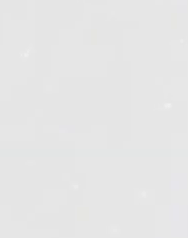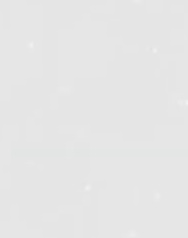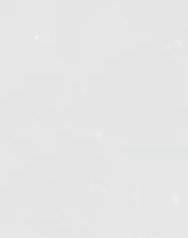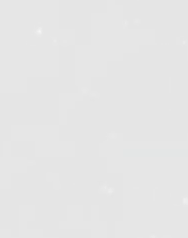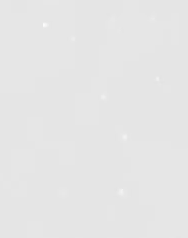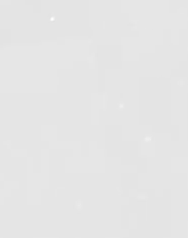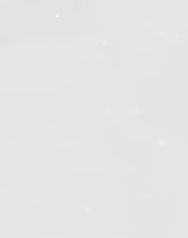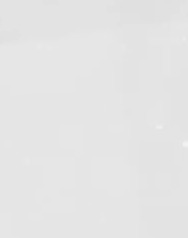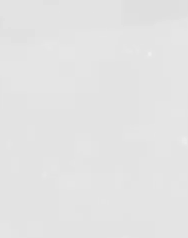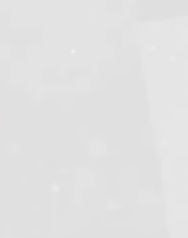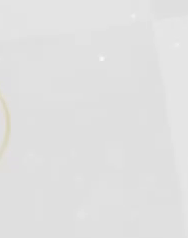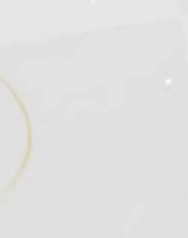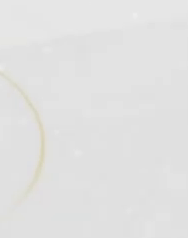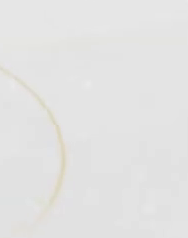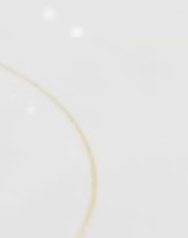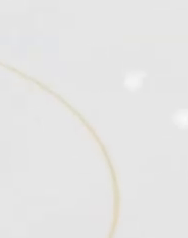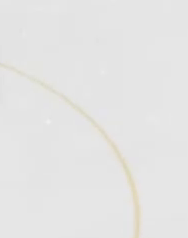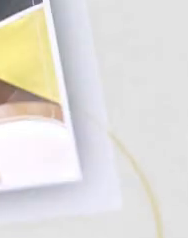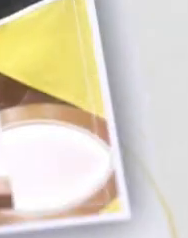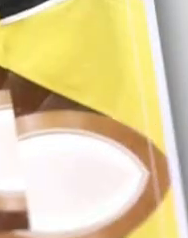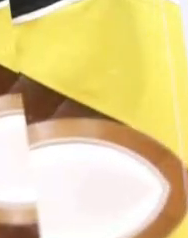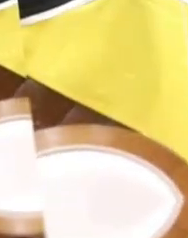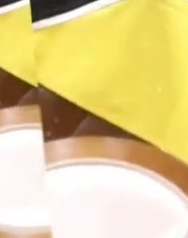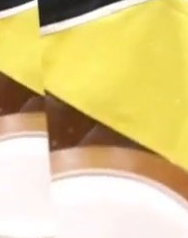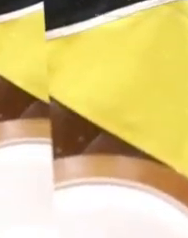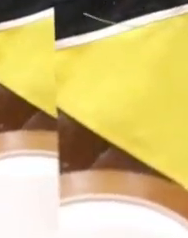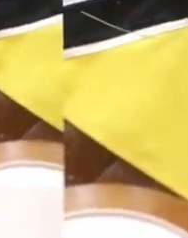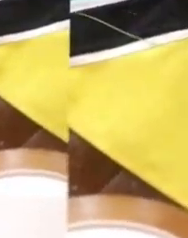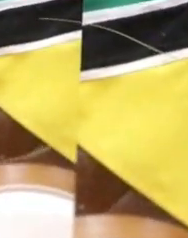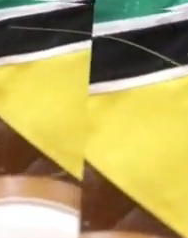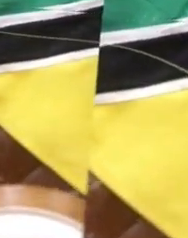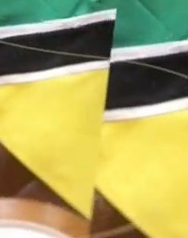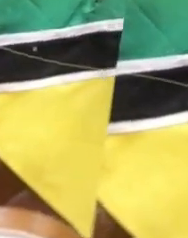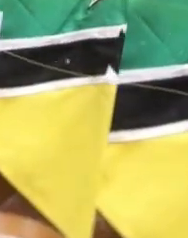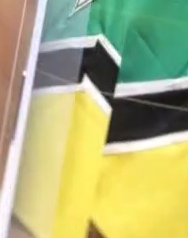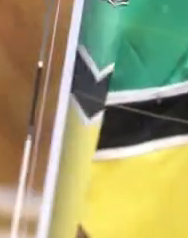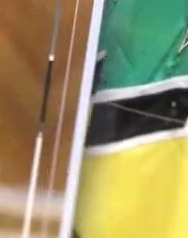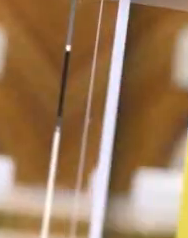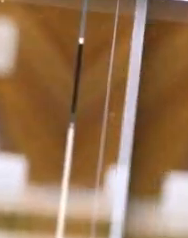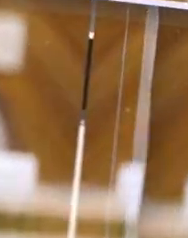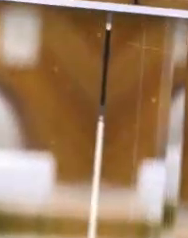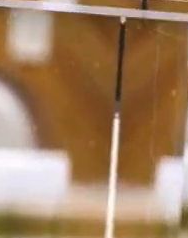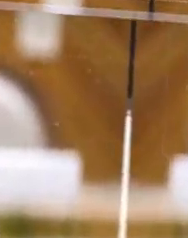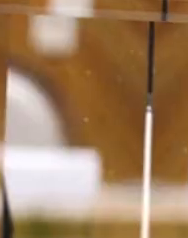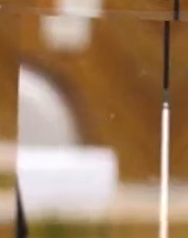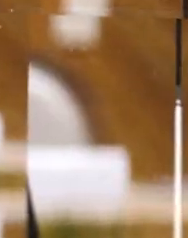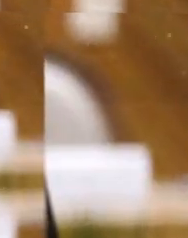Sequência de Mário Plenário. Tribunal Regional Eleitoral, Pais e Magistrados.